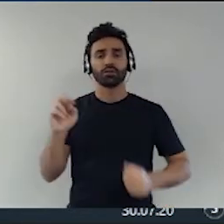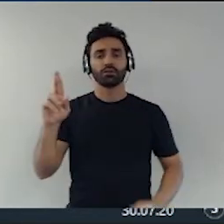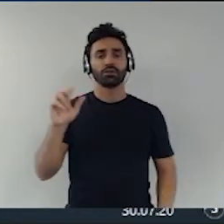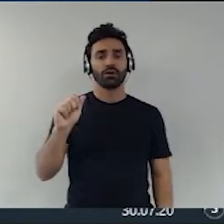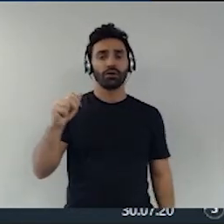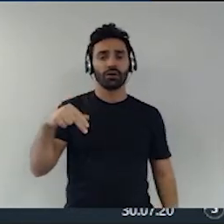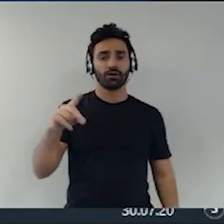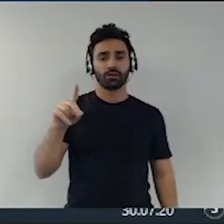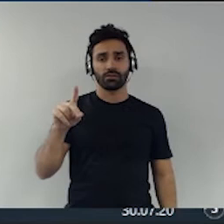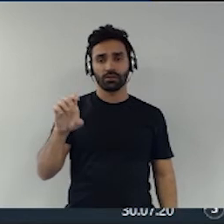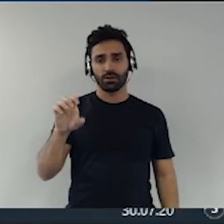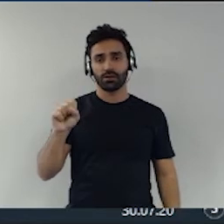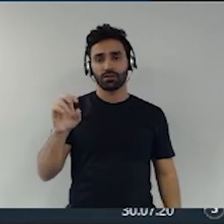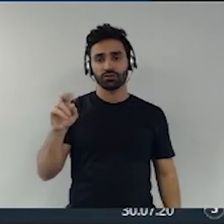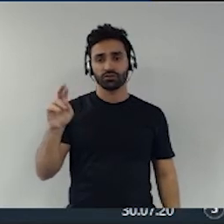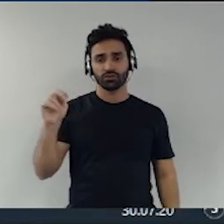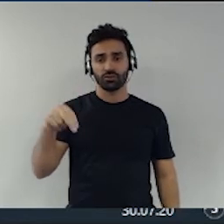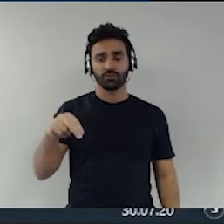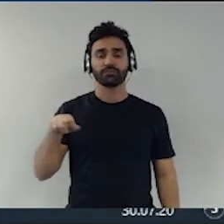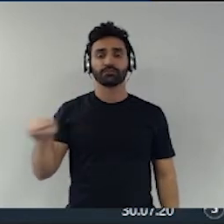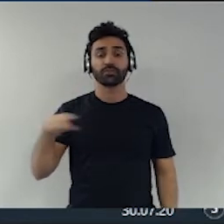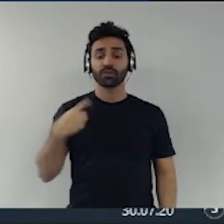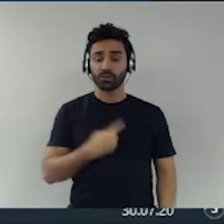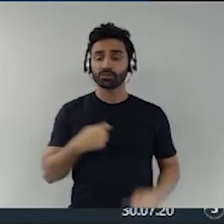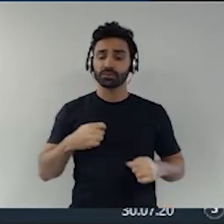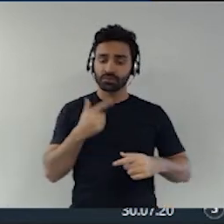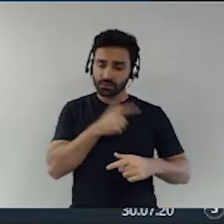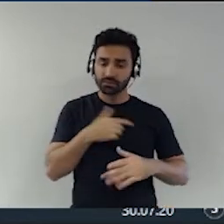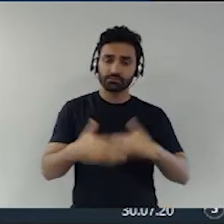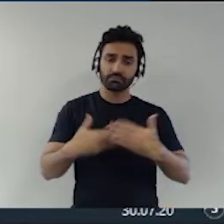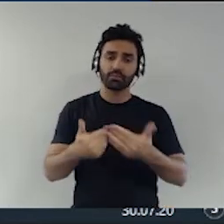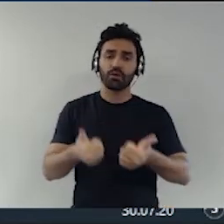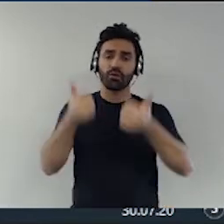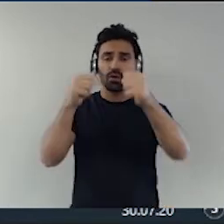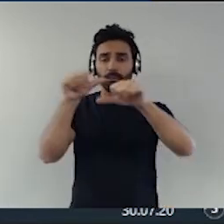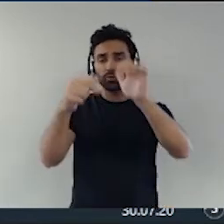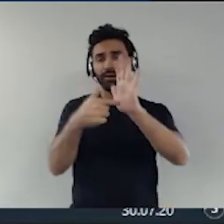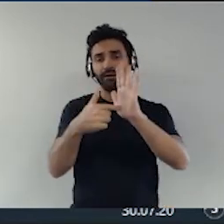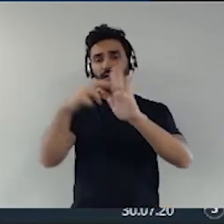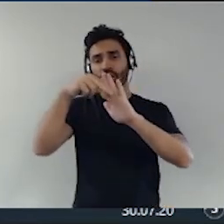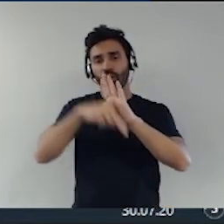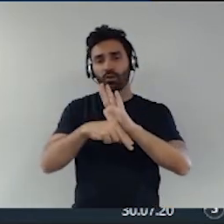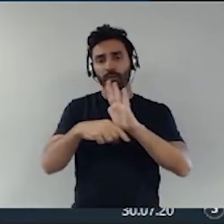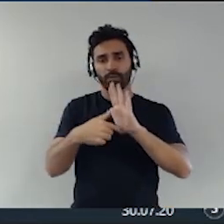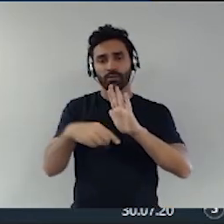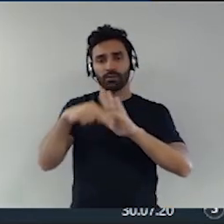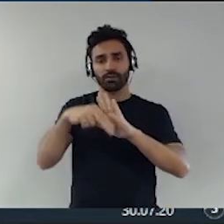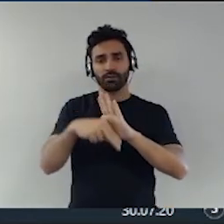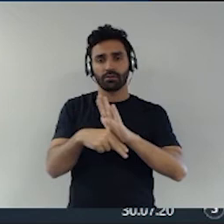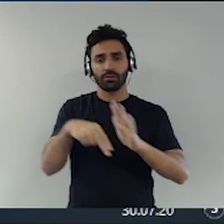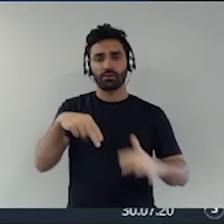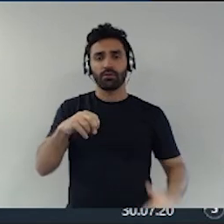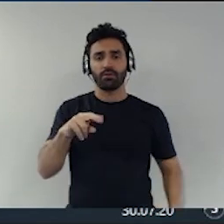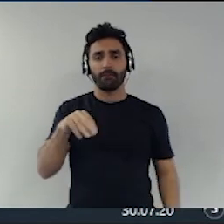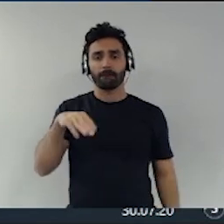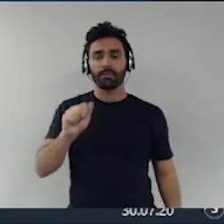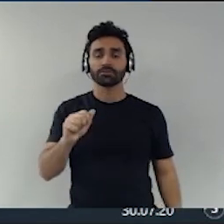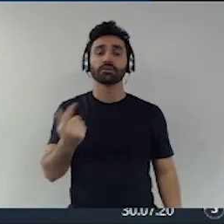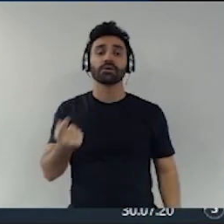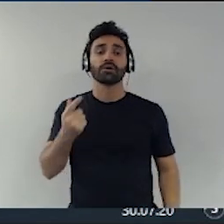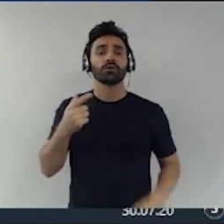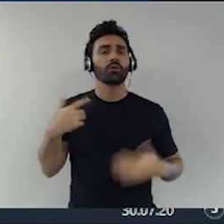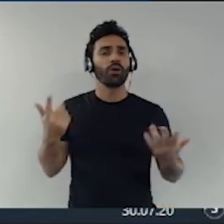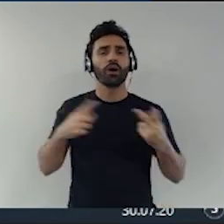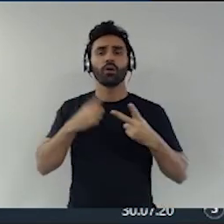nós precisávamos antes avançar nesse quadro normativo. Que outro quadro normativo nós